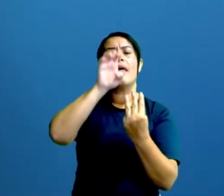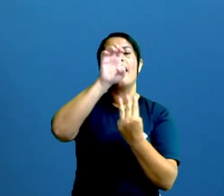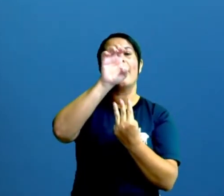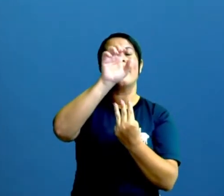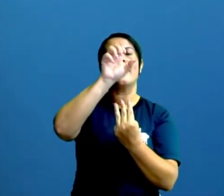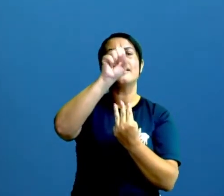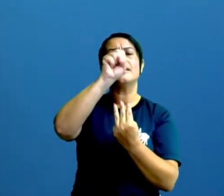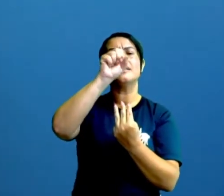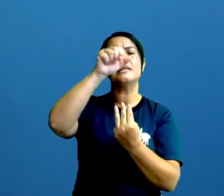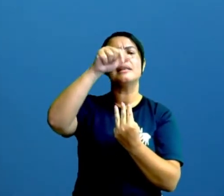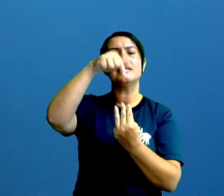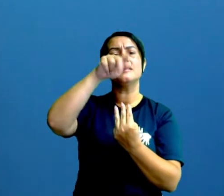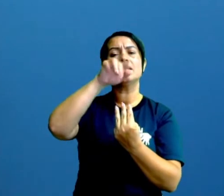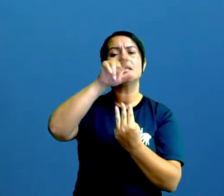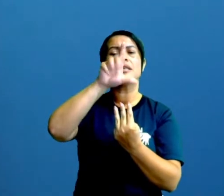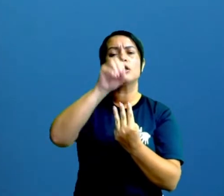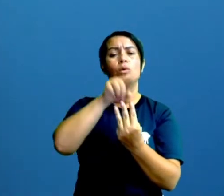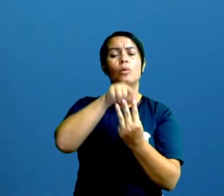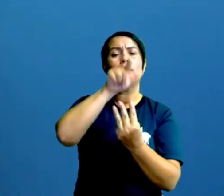esquilo